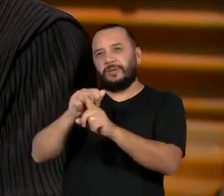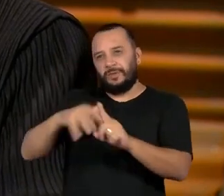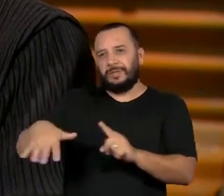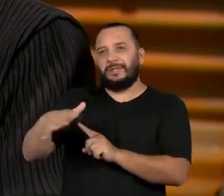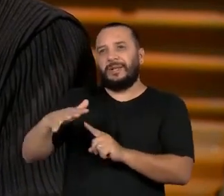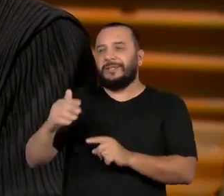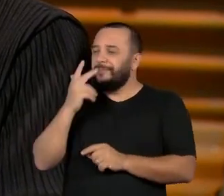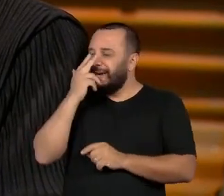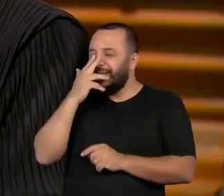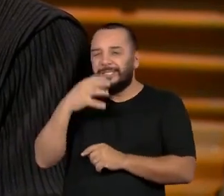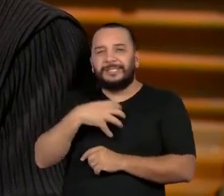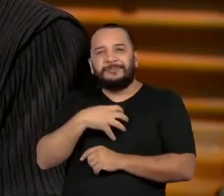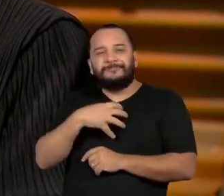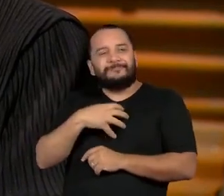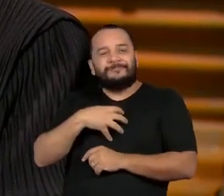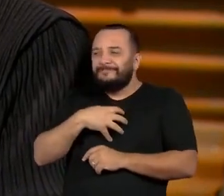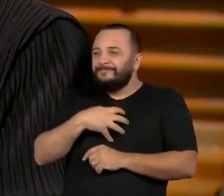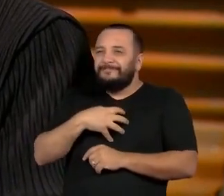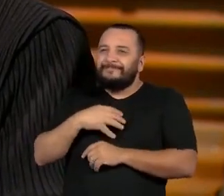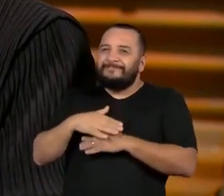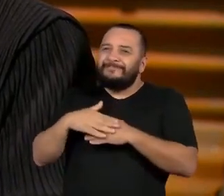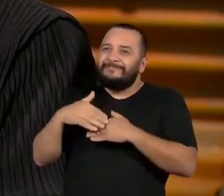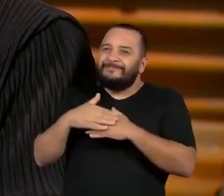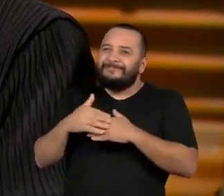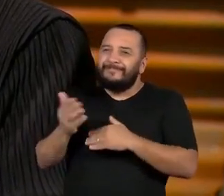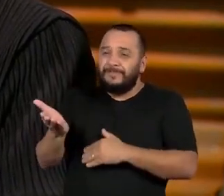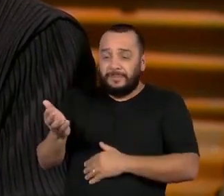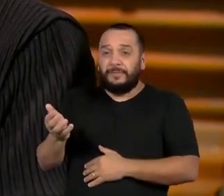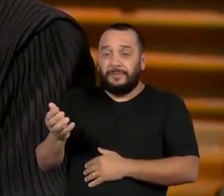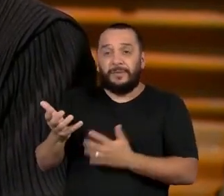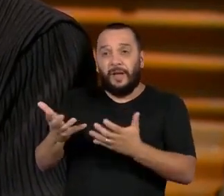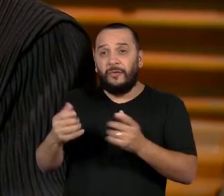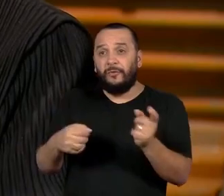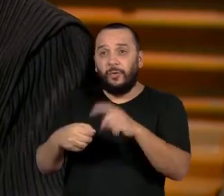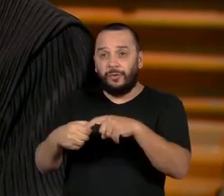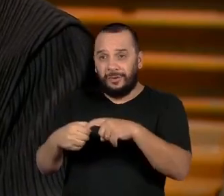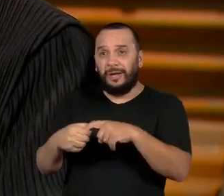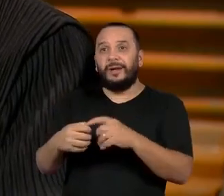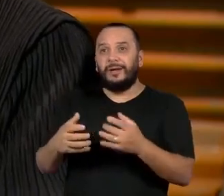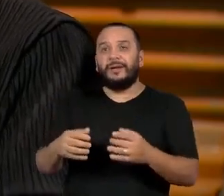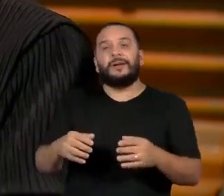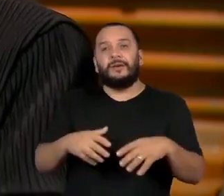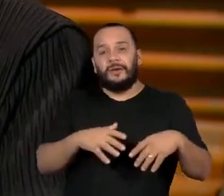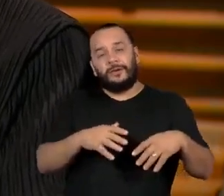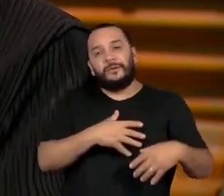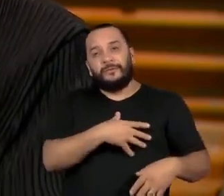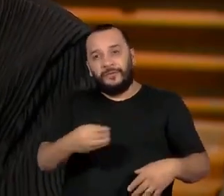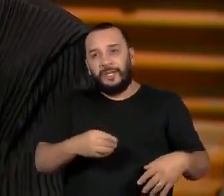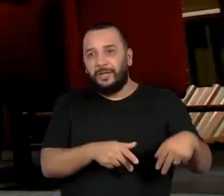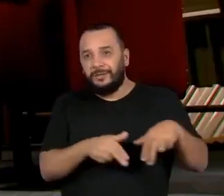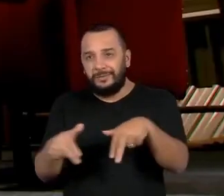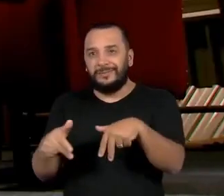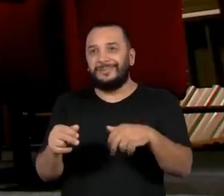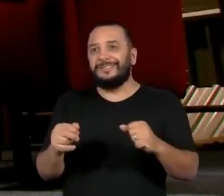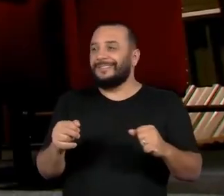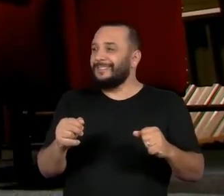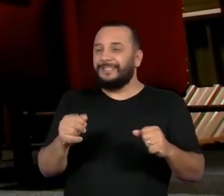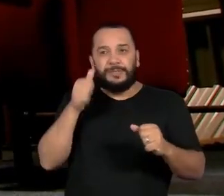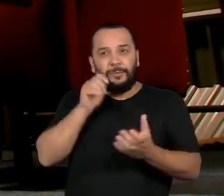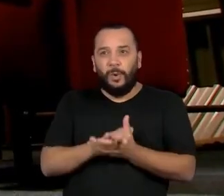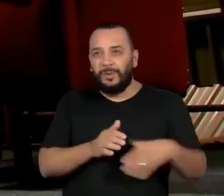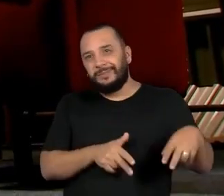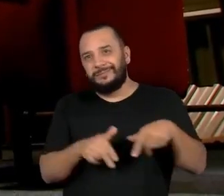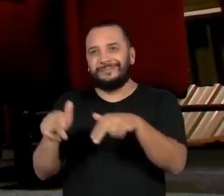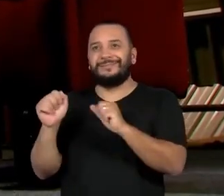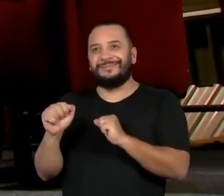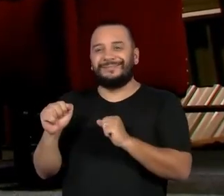vínculo afetivo. Esse vínculo que faz com que a gente queira voltar no lugar e queira levar seu filho num lugar, queira levar seu neto num lugar, Contar aquela queira, história, quando né?